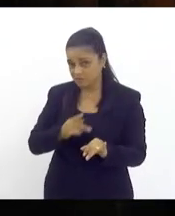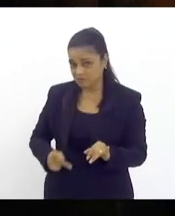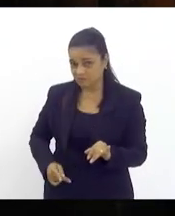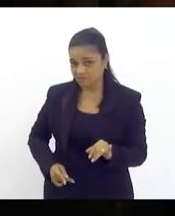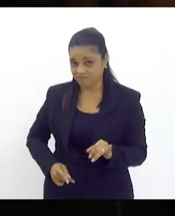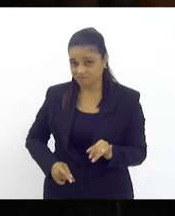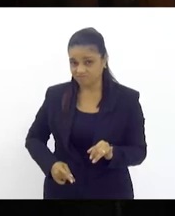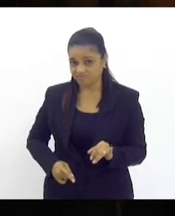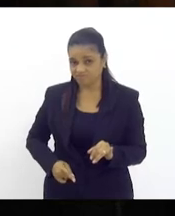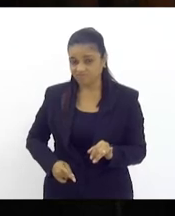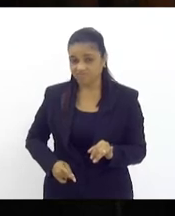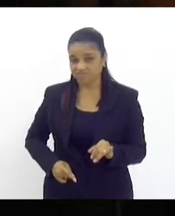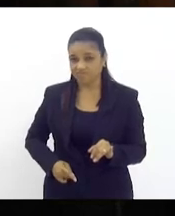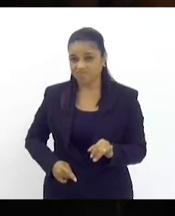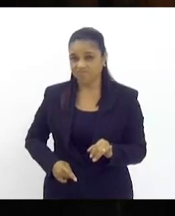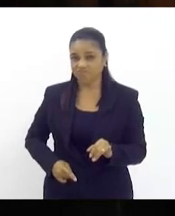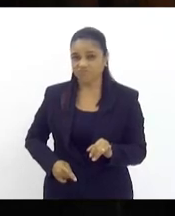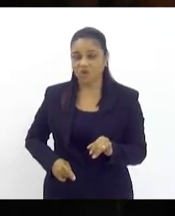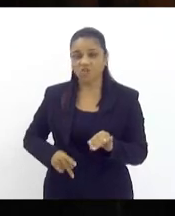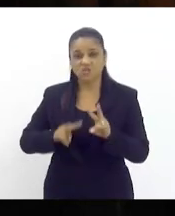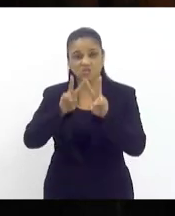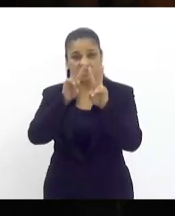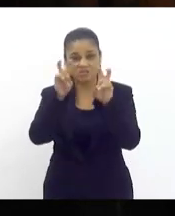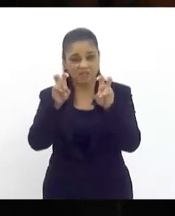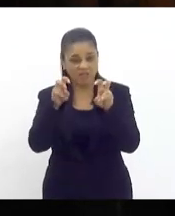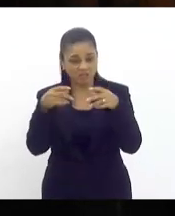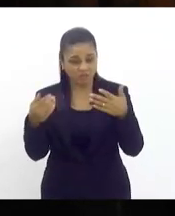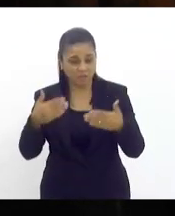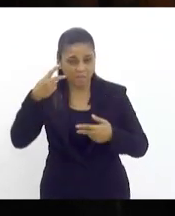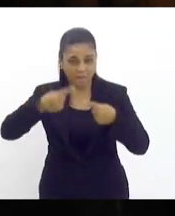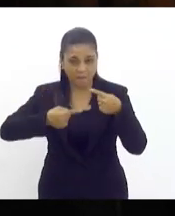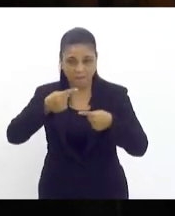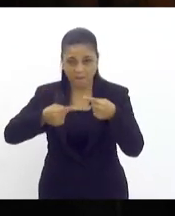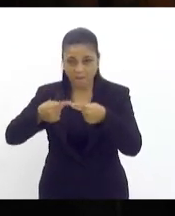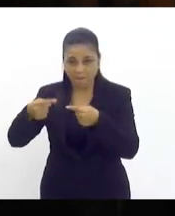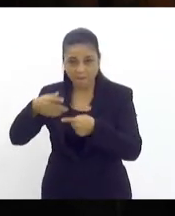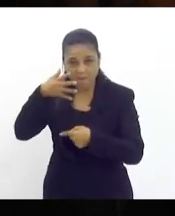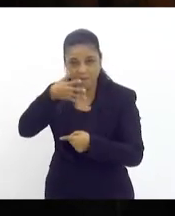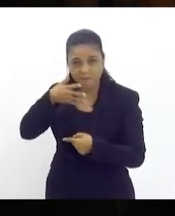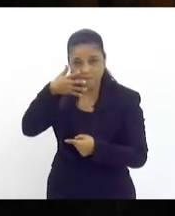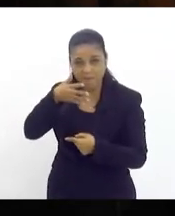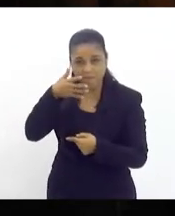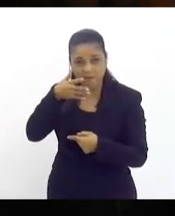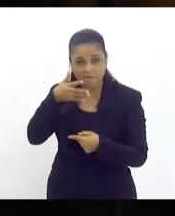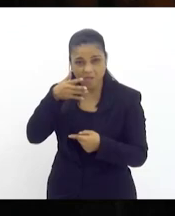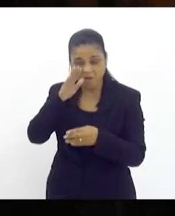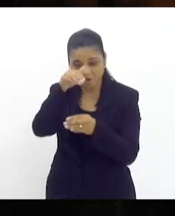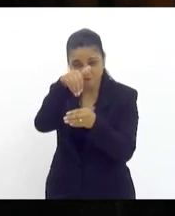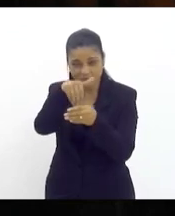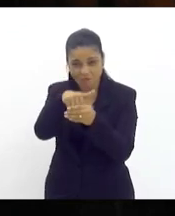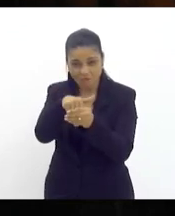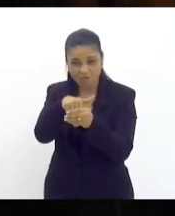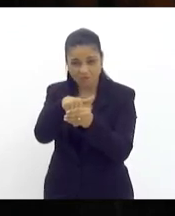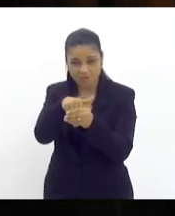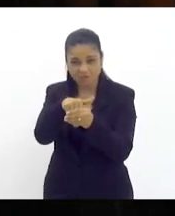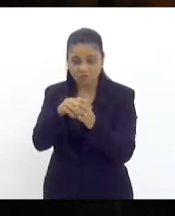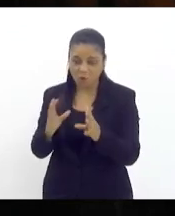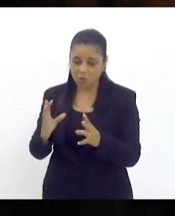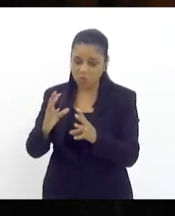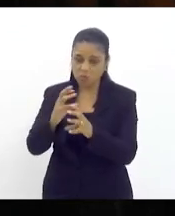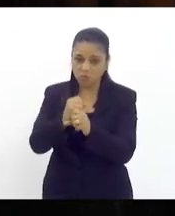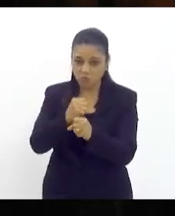a todo esse contexto que estou narrando aqui por ser exatamente uma votação com favas contadas